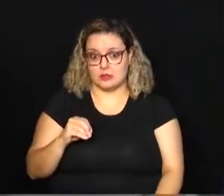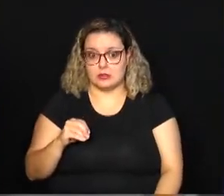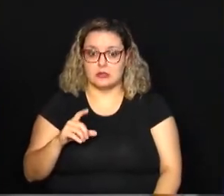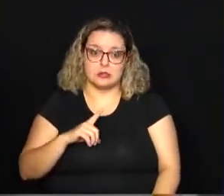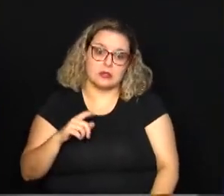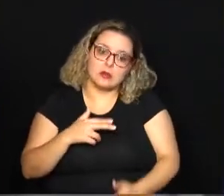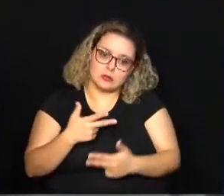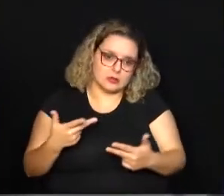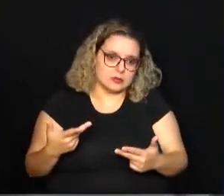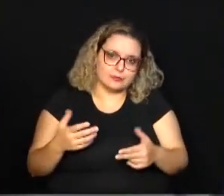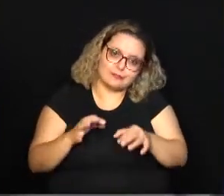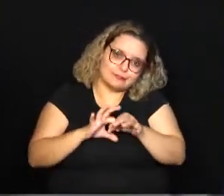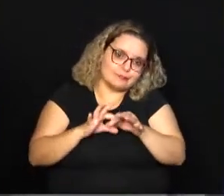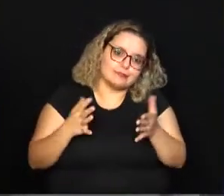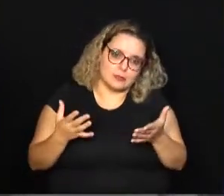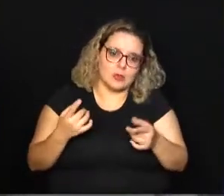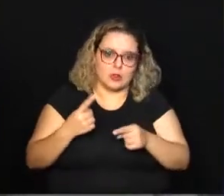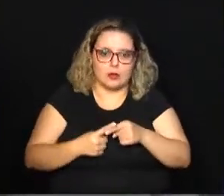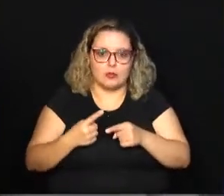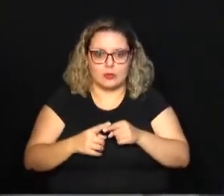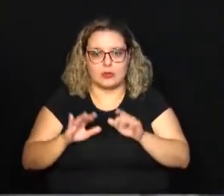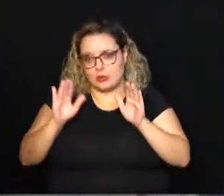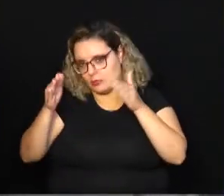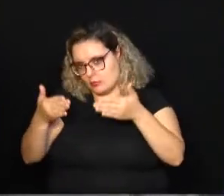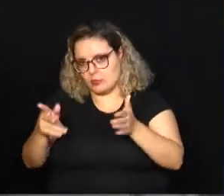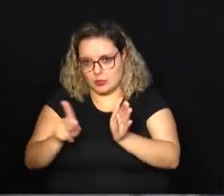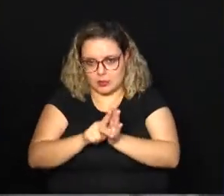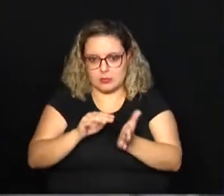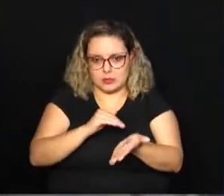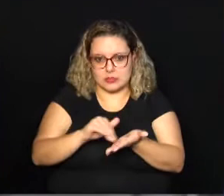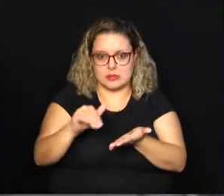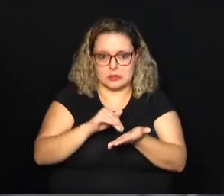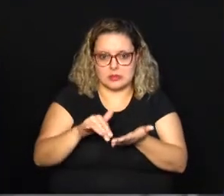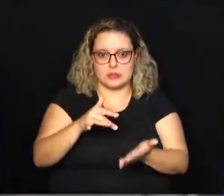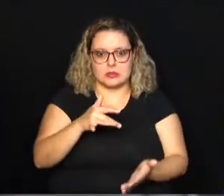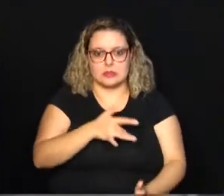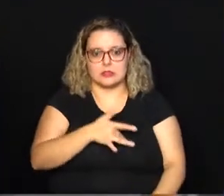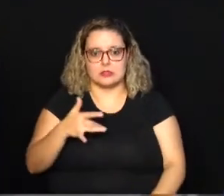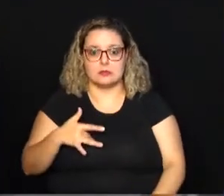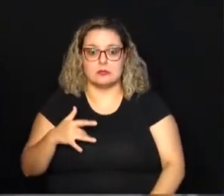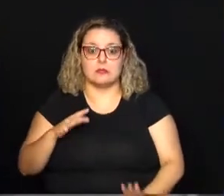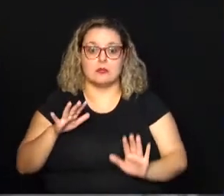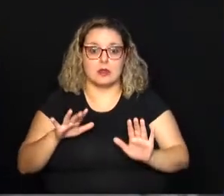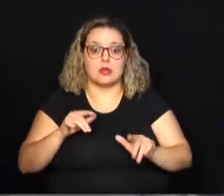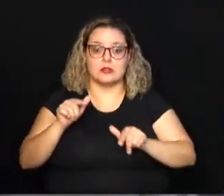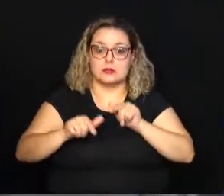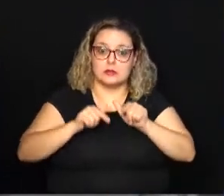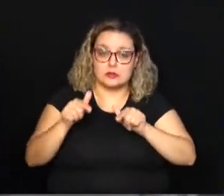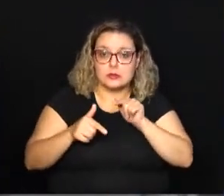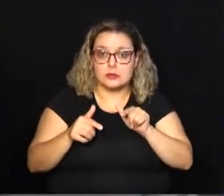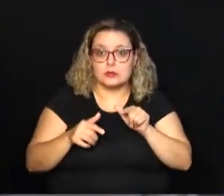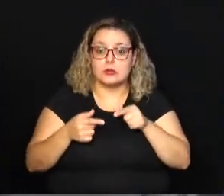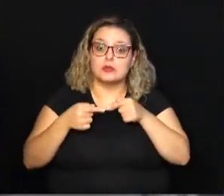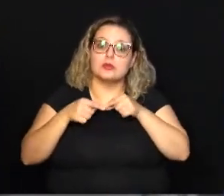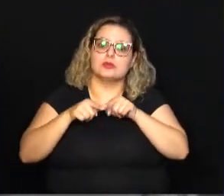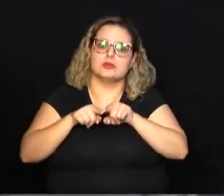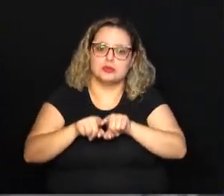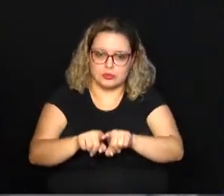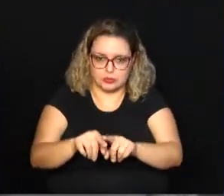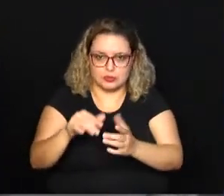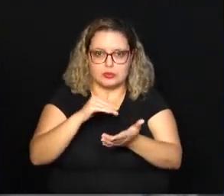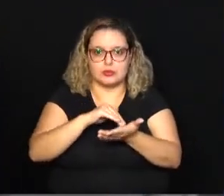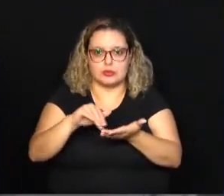para falar, porque é pertinente à Secretaria de Saúde. Mas eu tenho procurado trabalhar absolutamente em conjunto com a Secretaria,